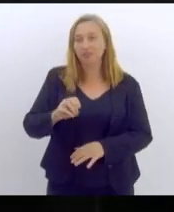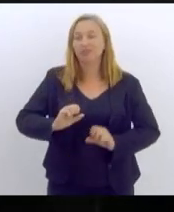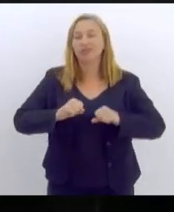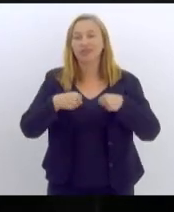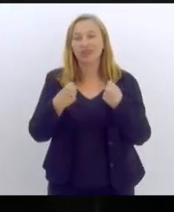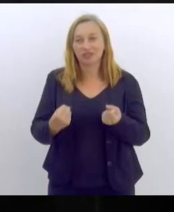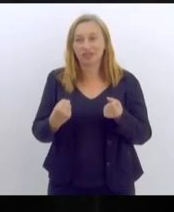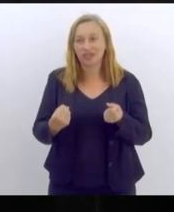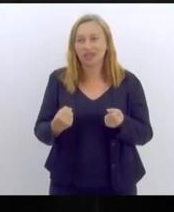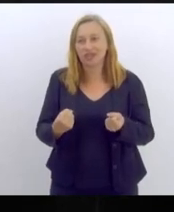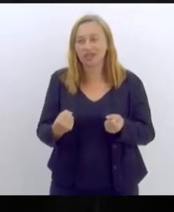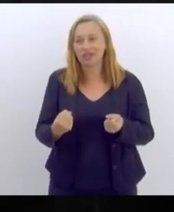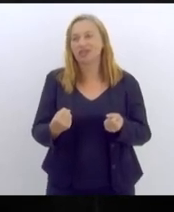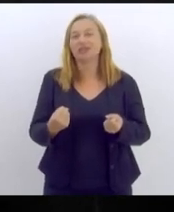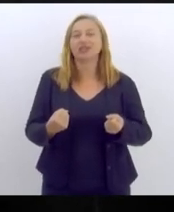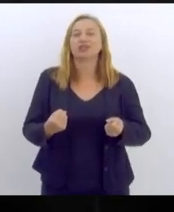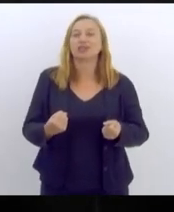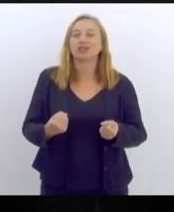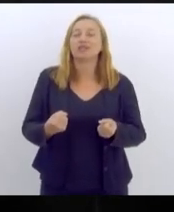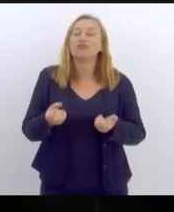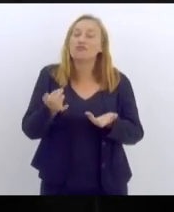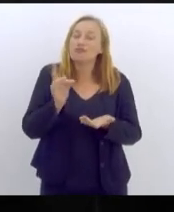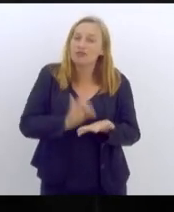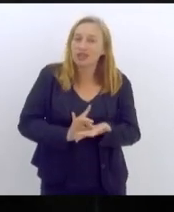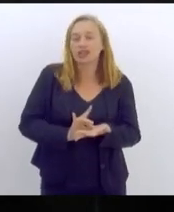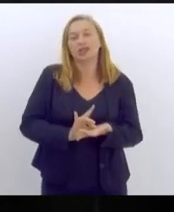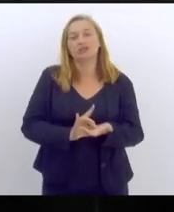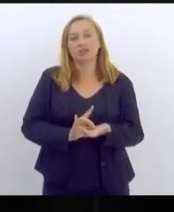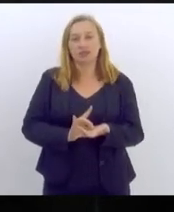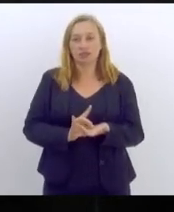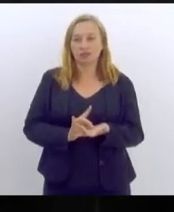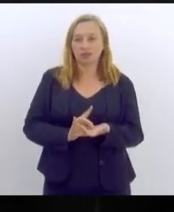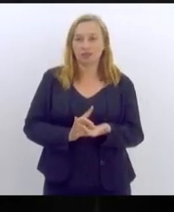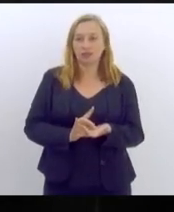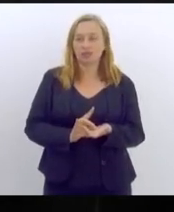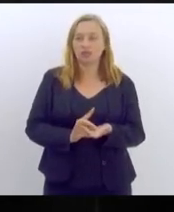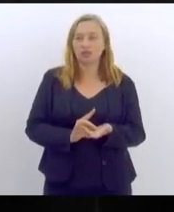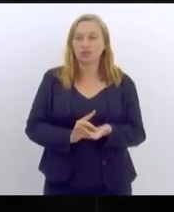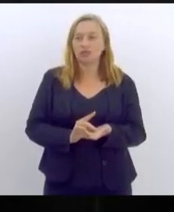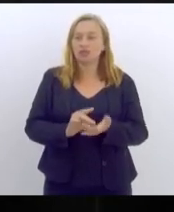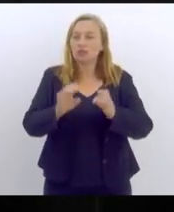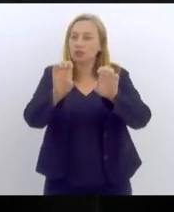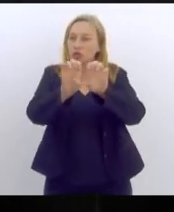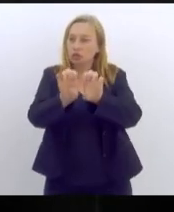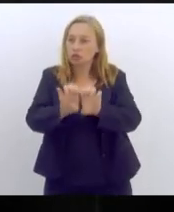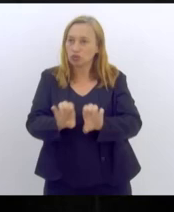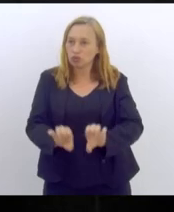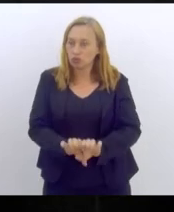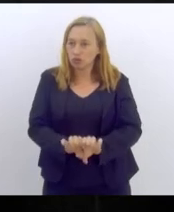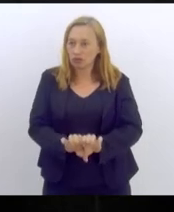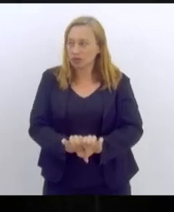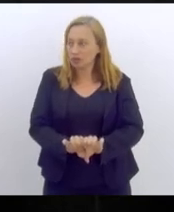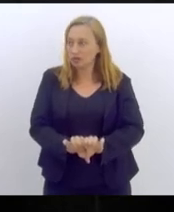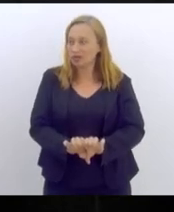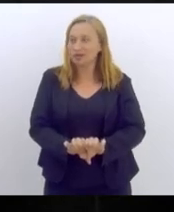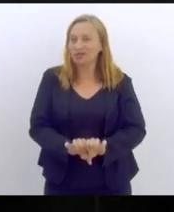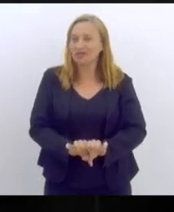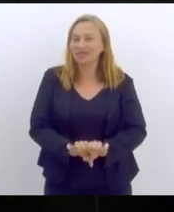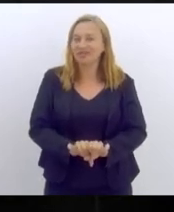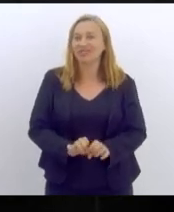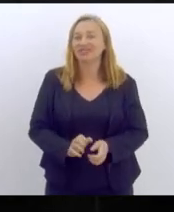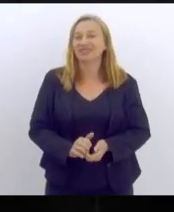Defender para que, verdadeiramente, o eixo estruturante de aplicação dos